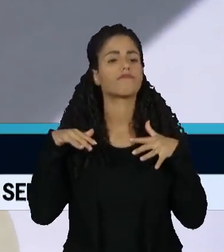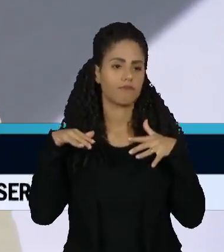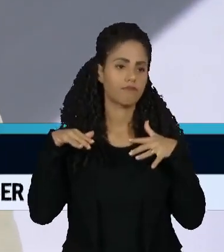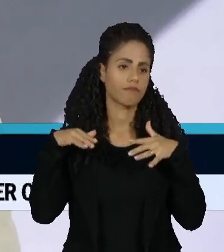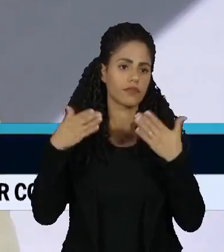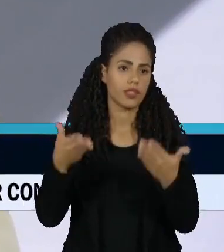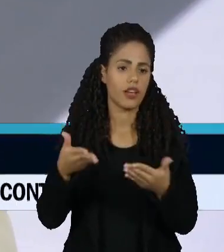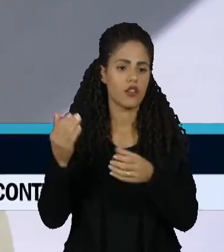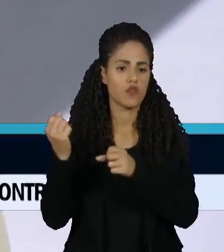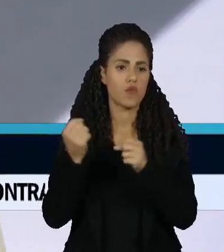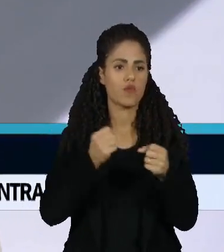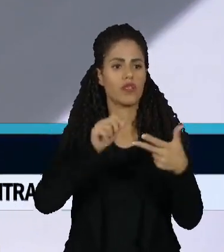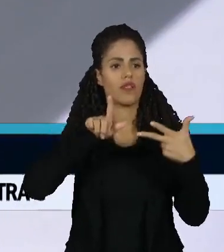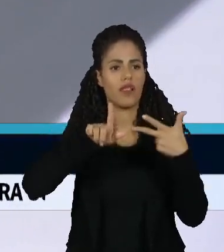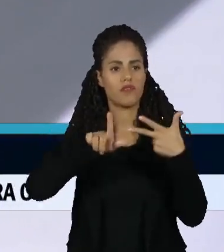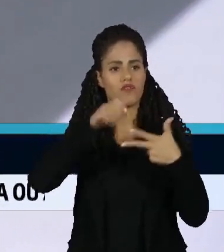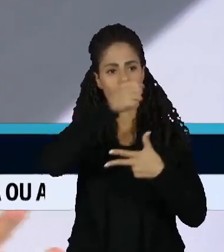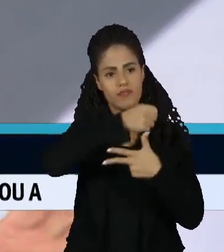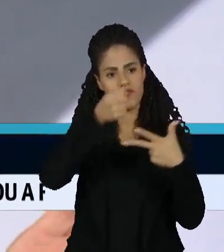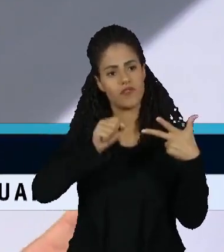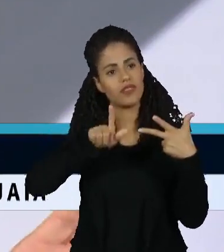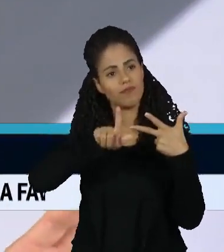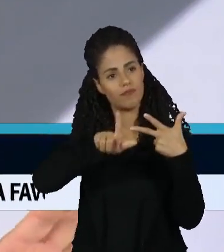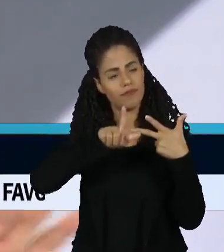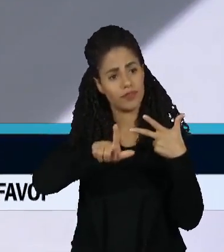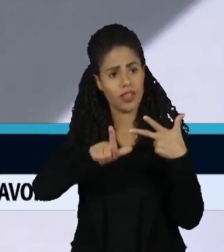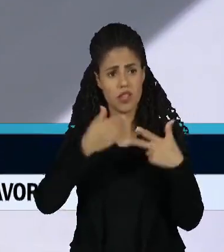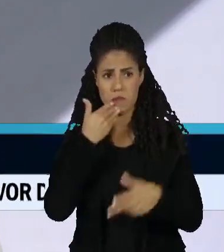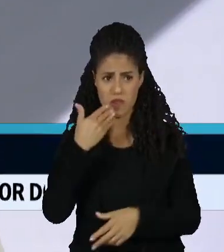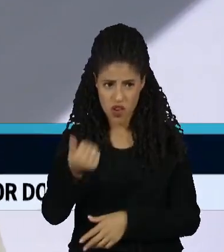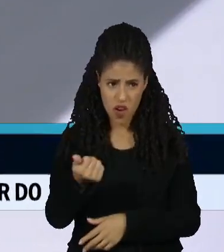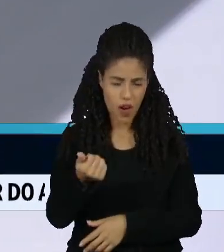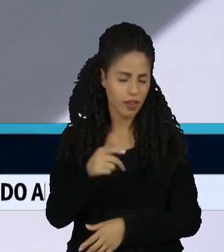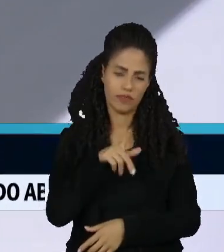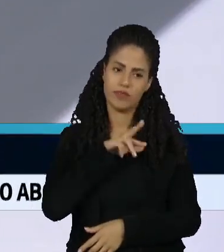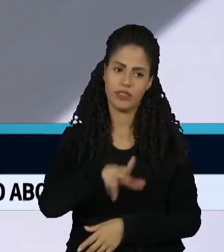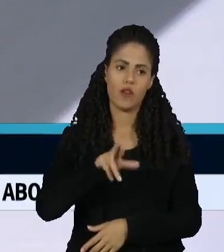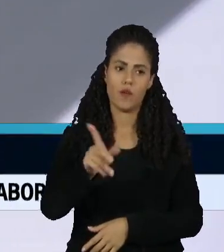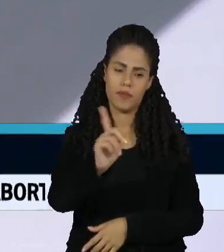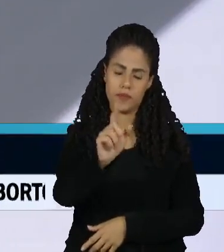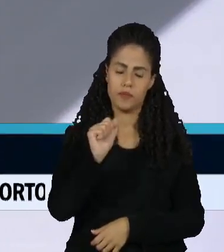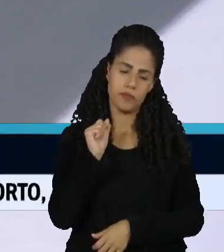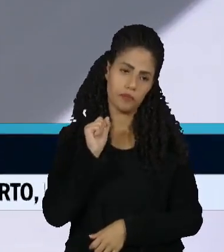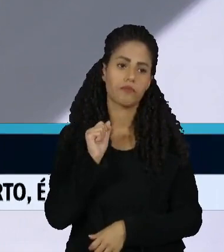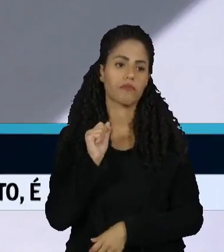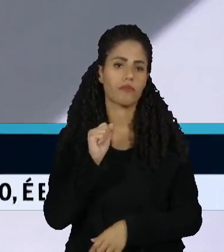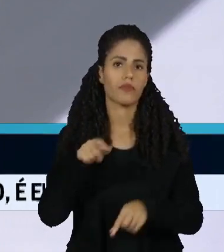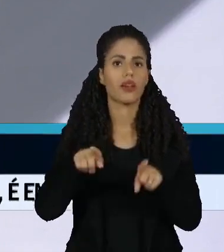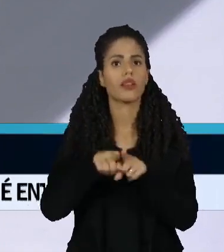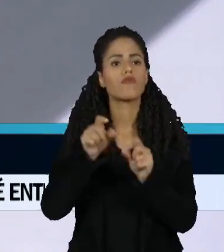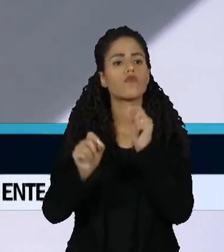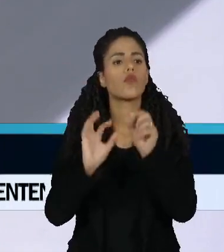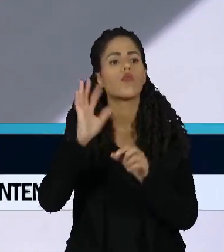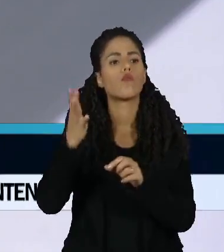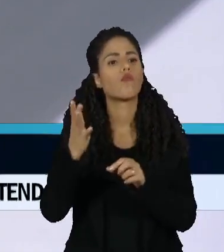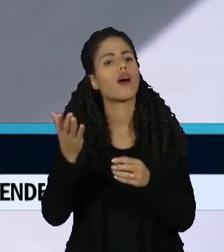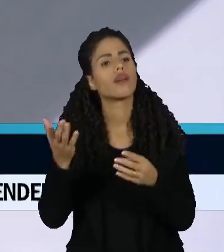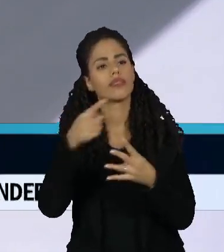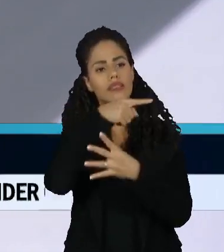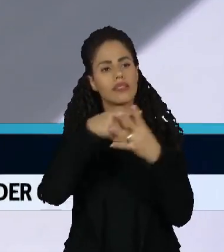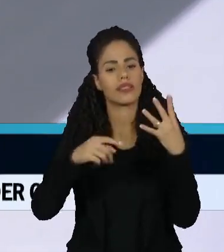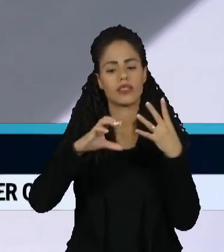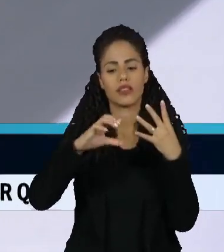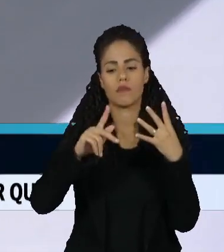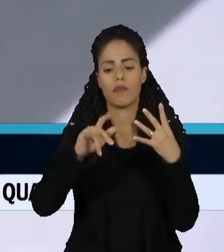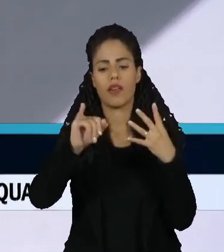no poder legislativo já não é das melhores, né? E a falência dessas quatro CPIs